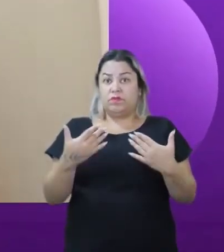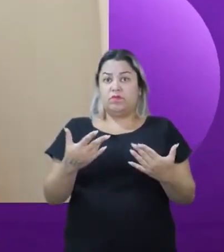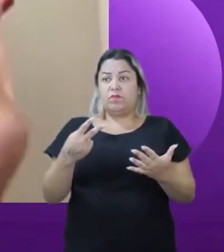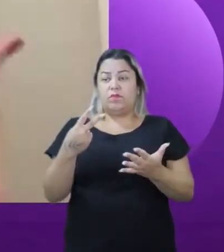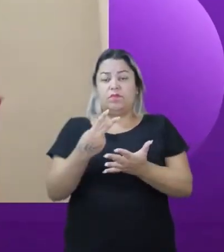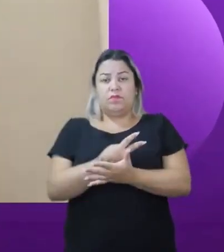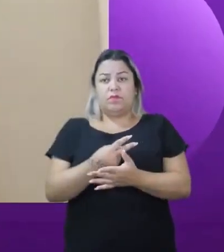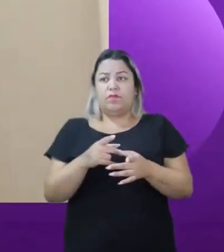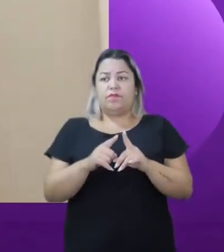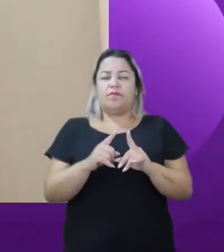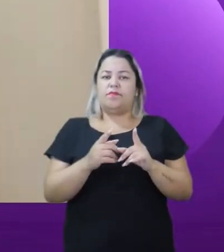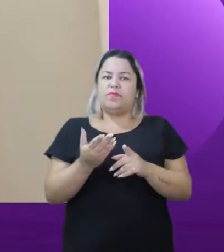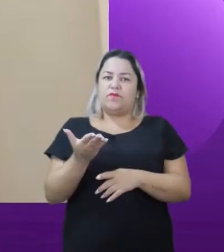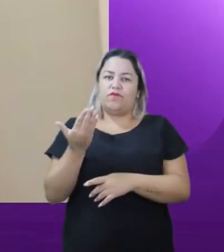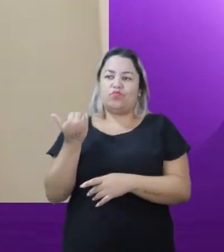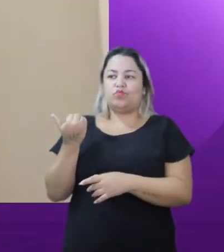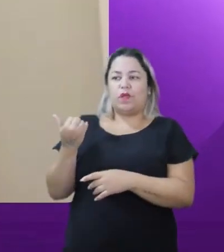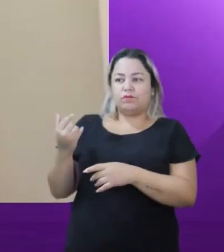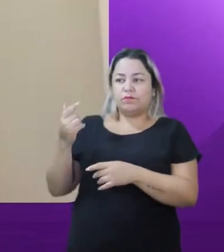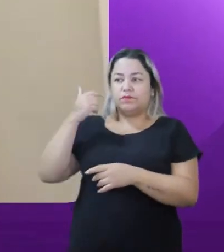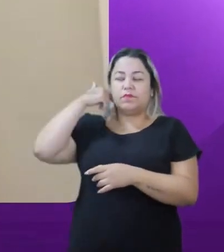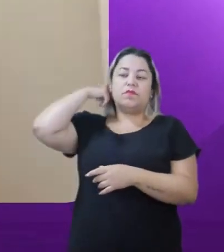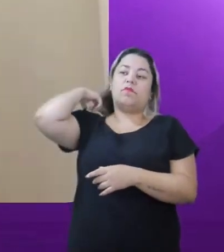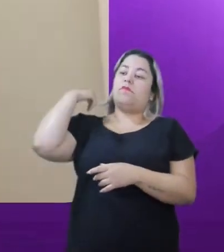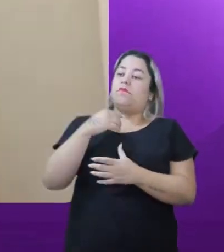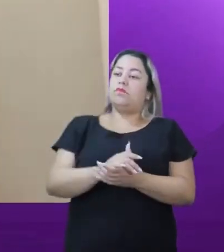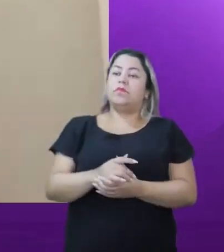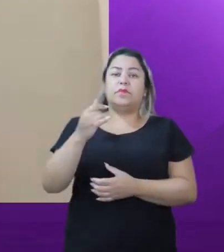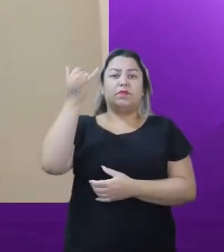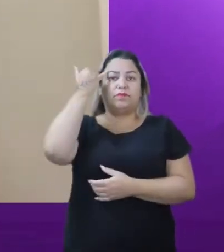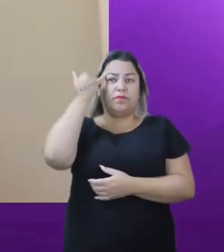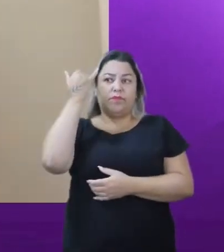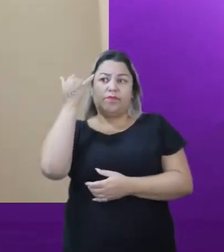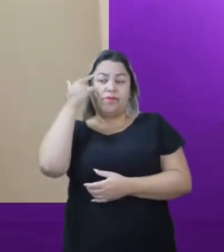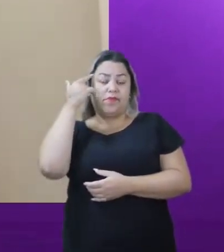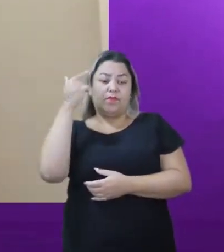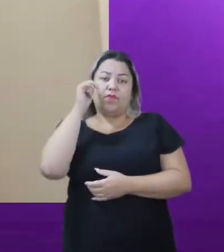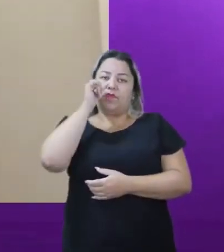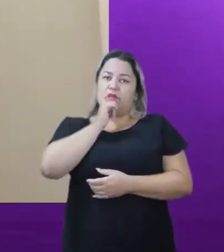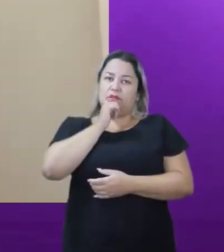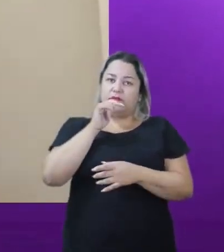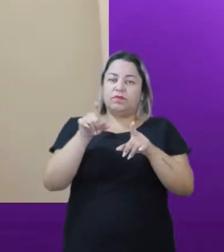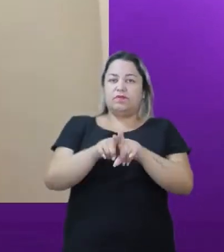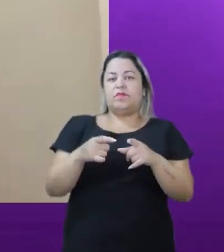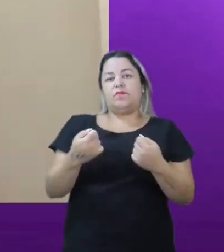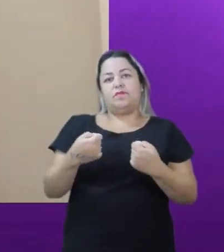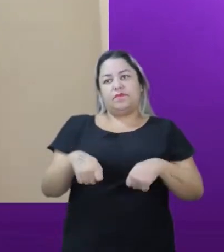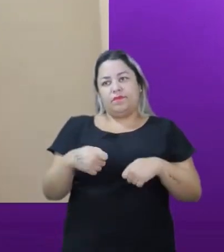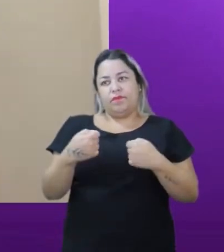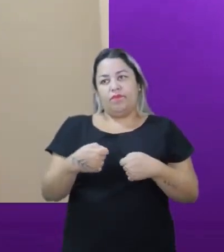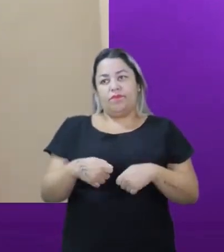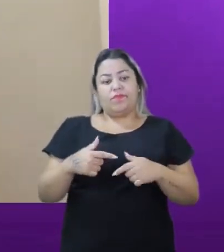para retroceder, né, desse pensamento, né, de que as mulheres também precisam e